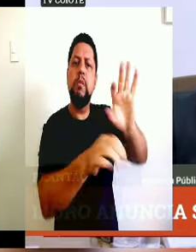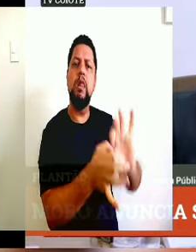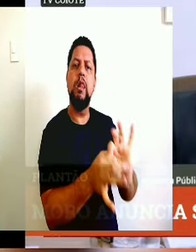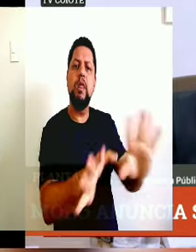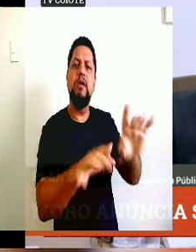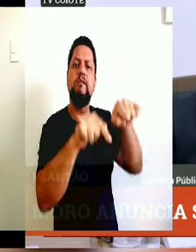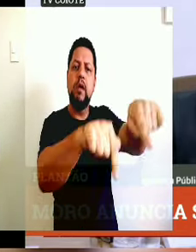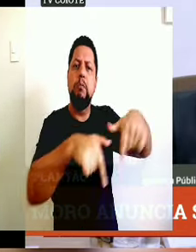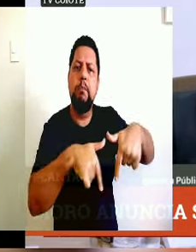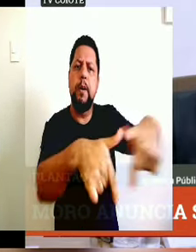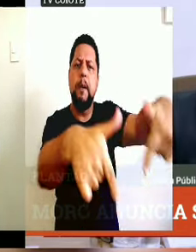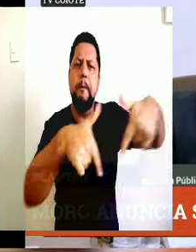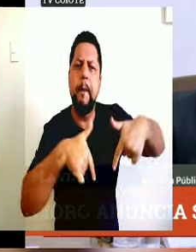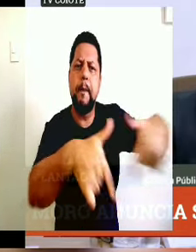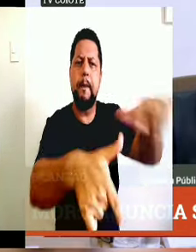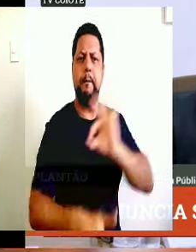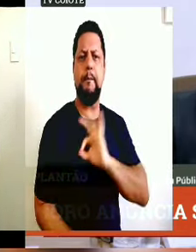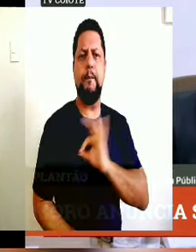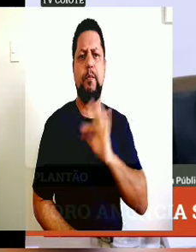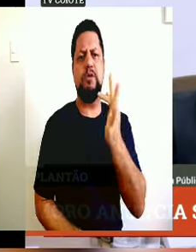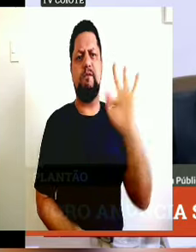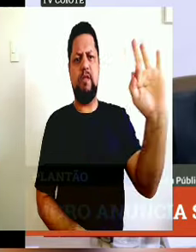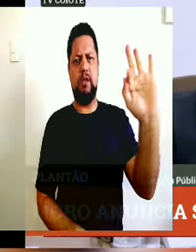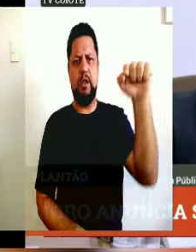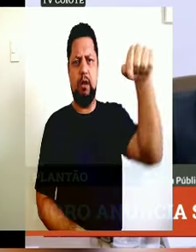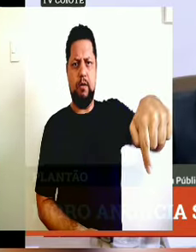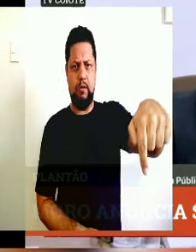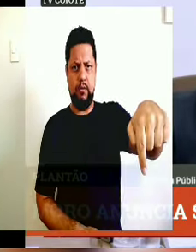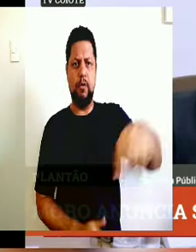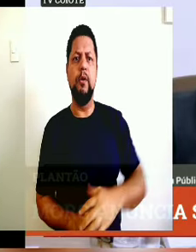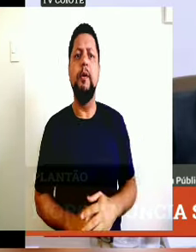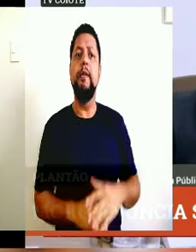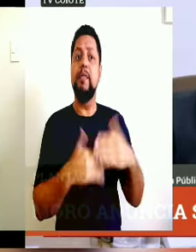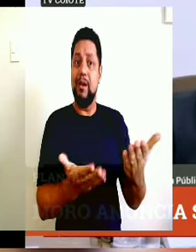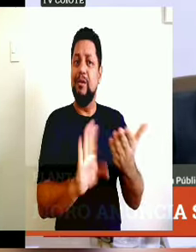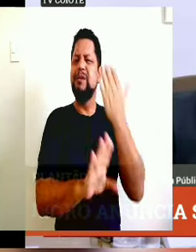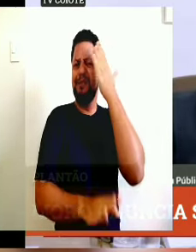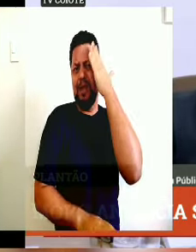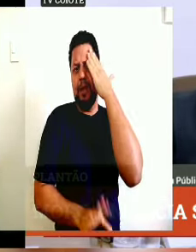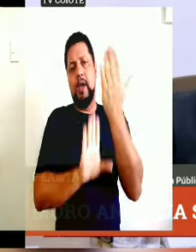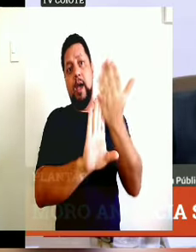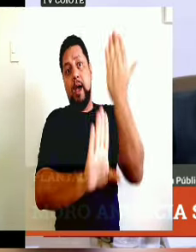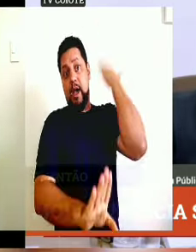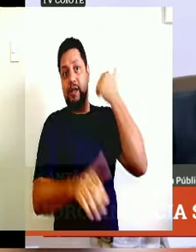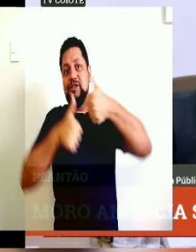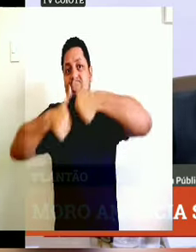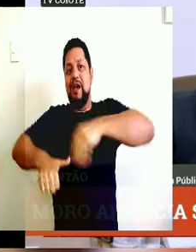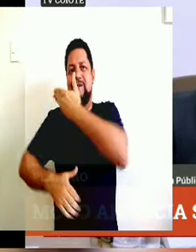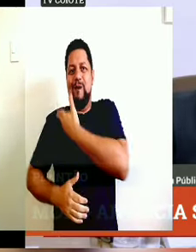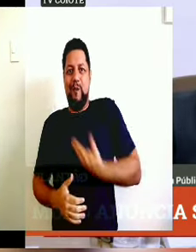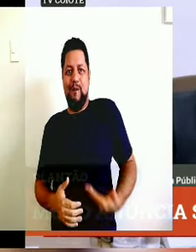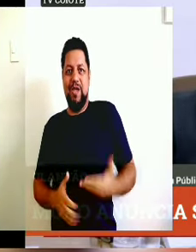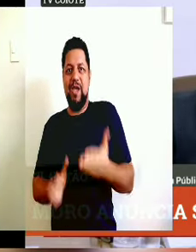trabalhos lá de investigação. É certo que o governo da época